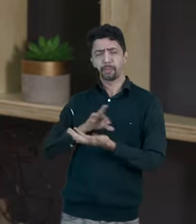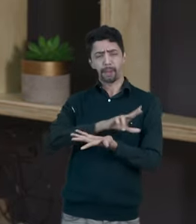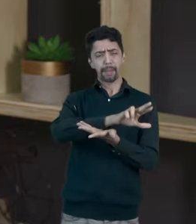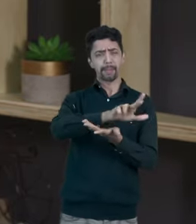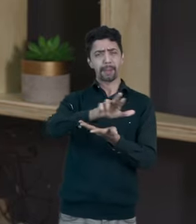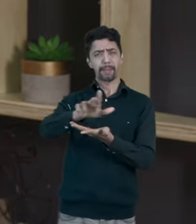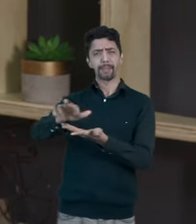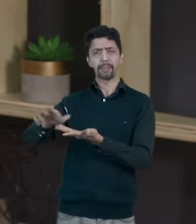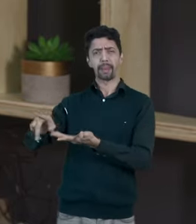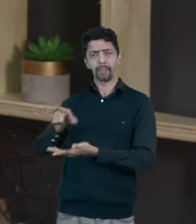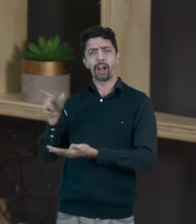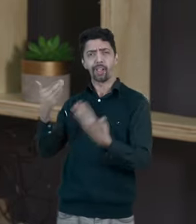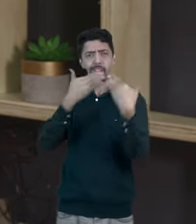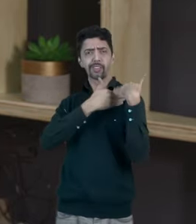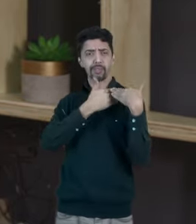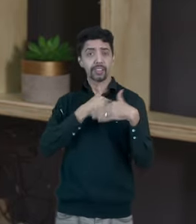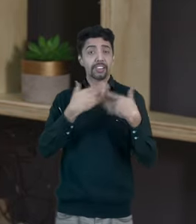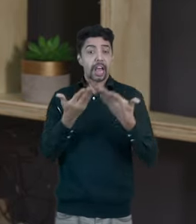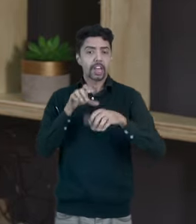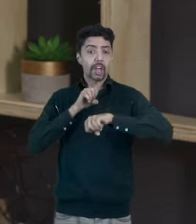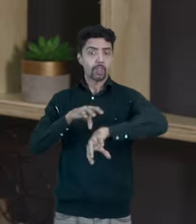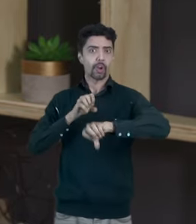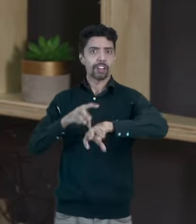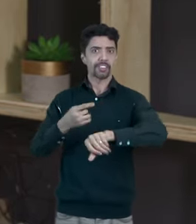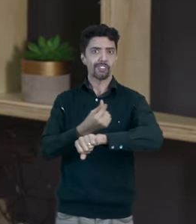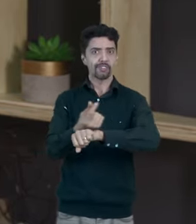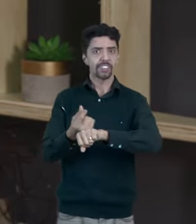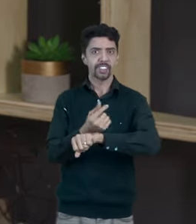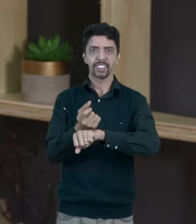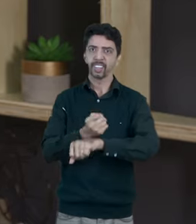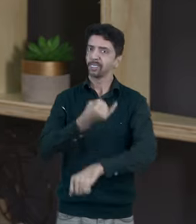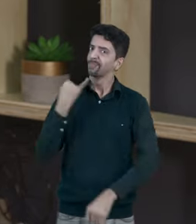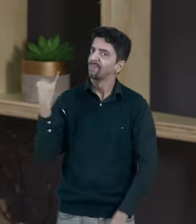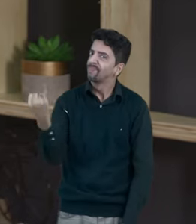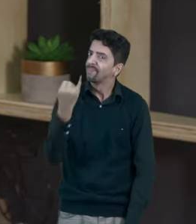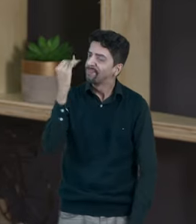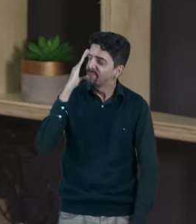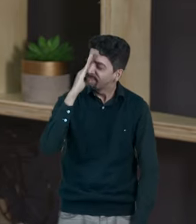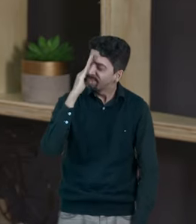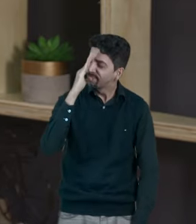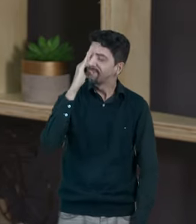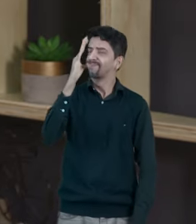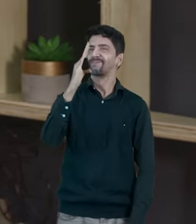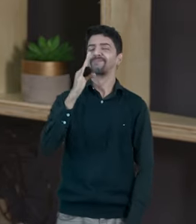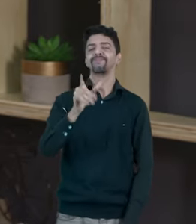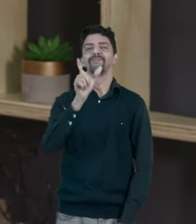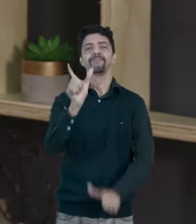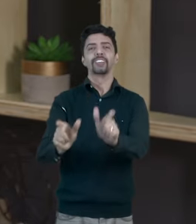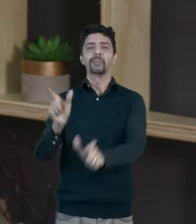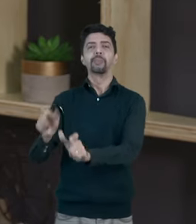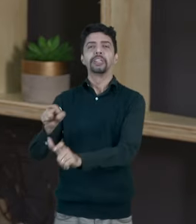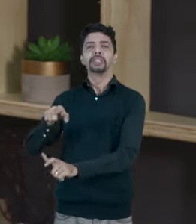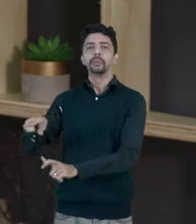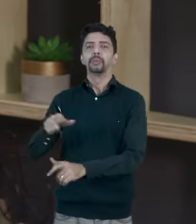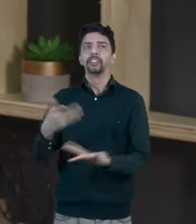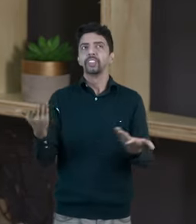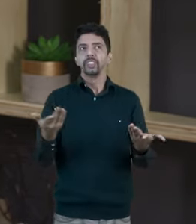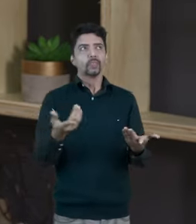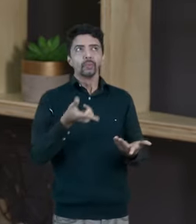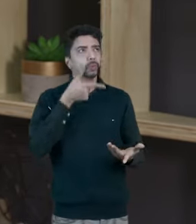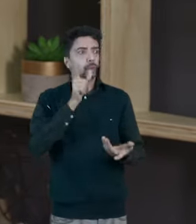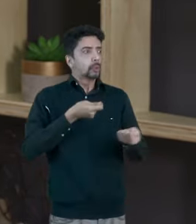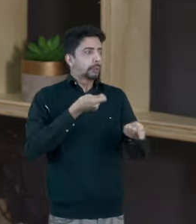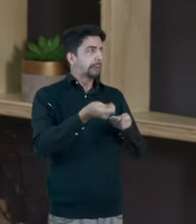das orientações e a educação financeira é imprescindível para aqueles consumidores que